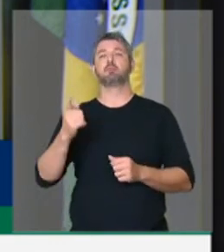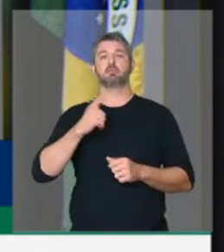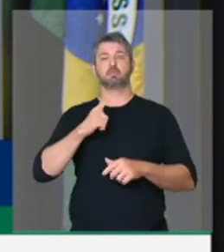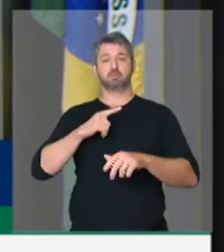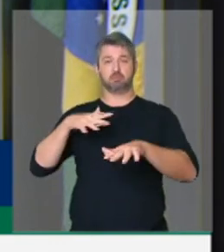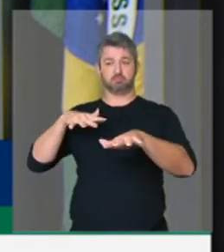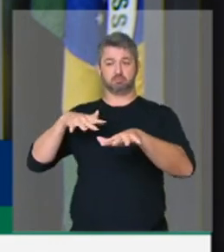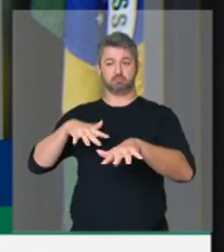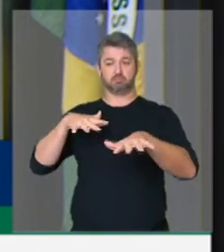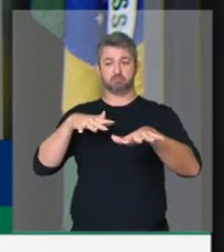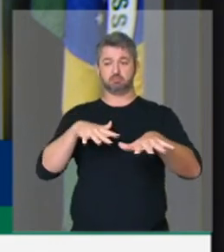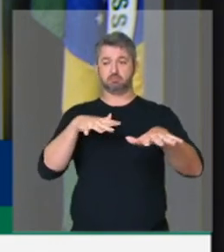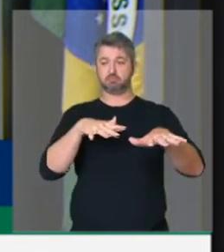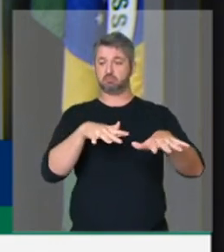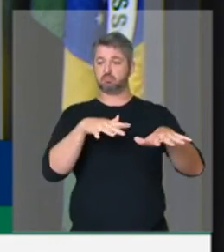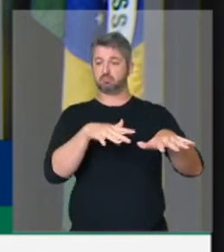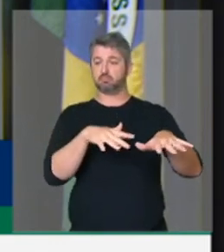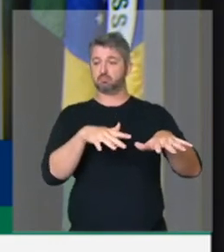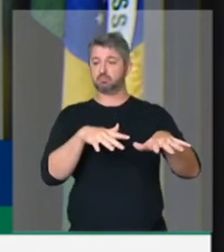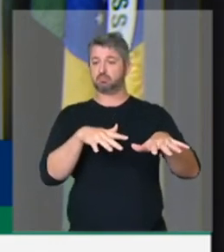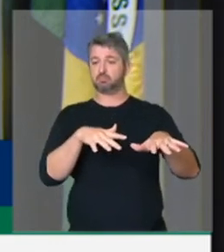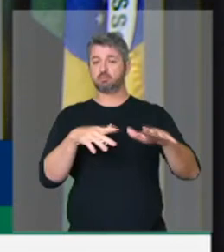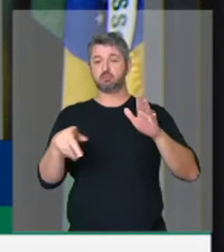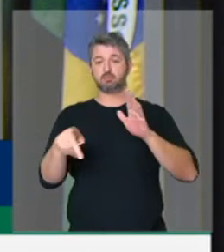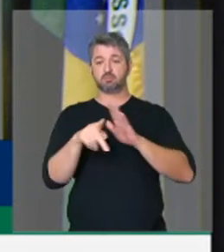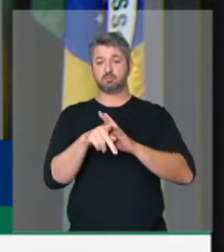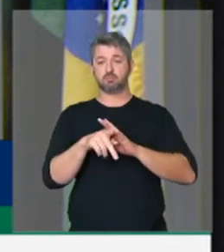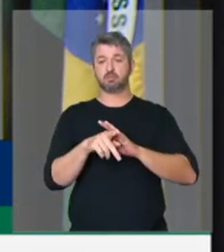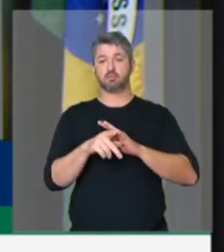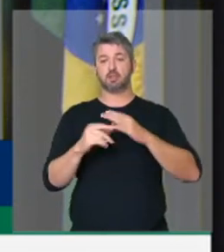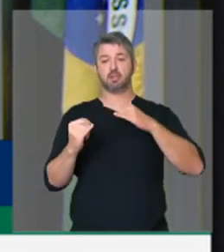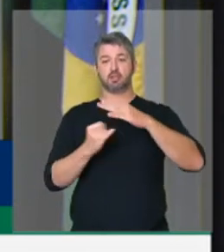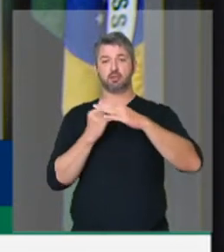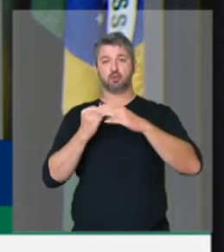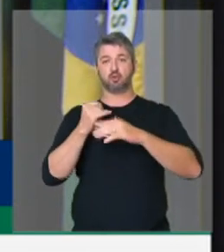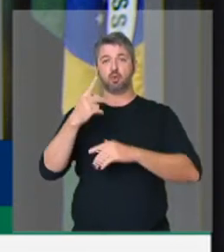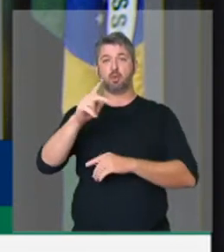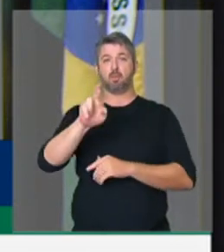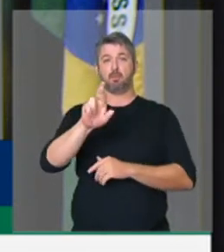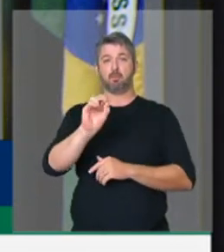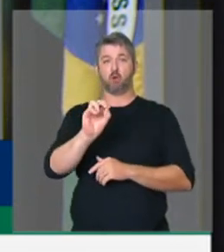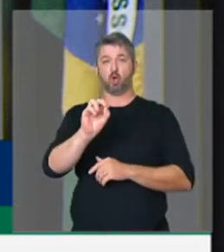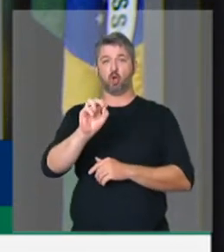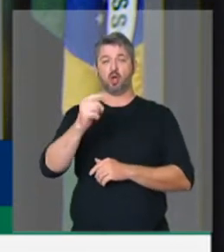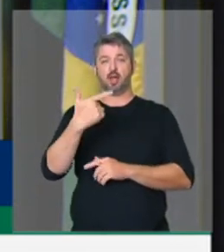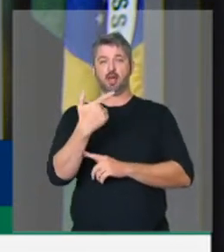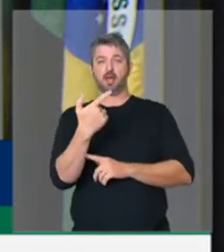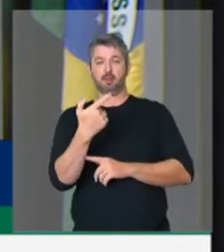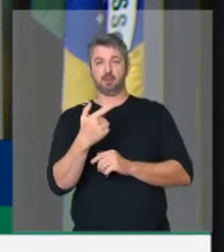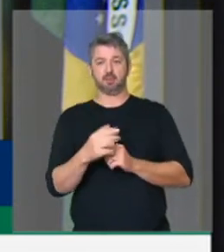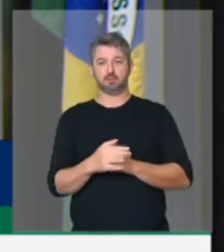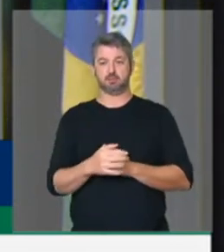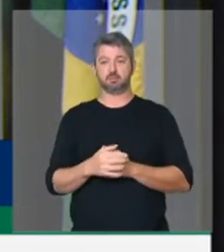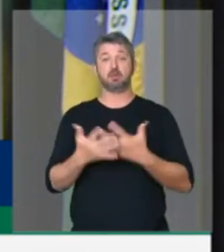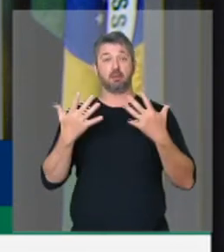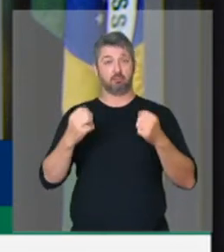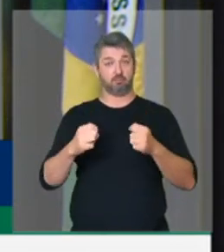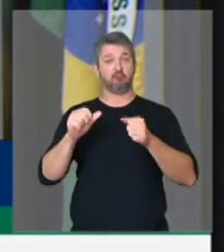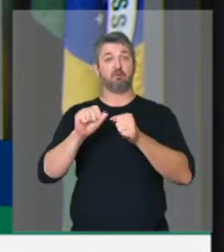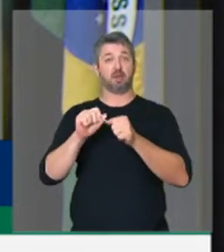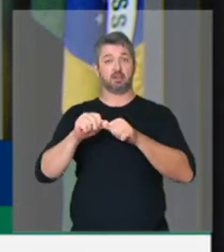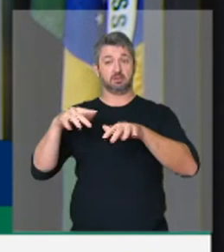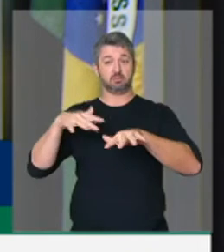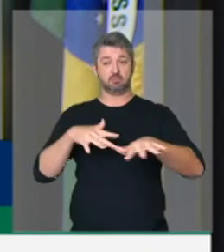manifestação do Instituto Pro Armas. Nós faremos uma manifestação